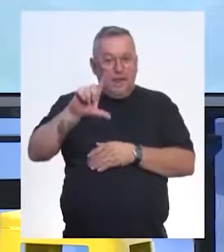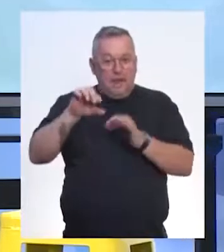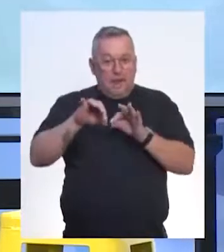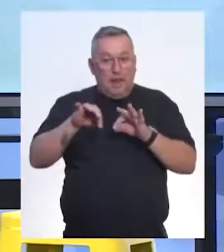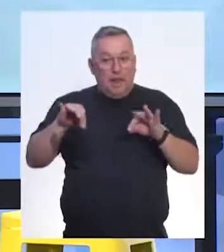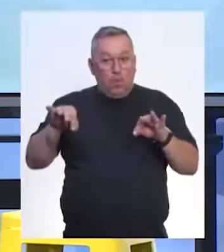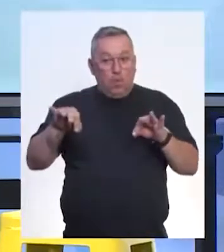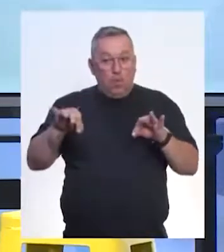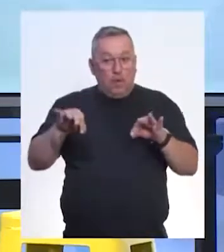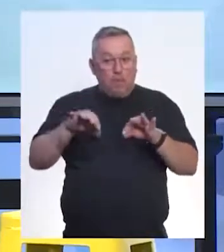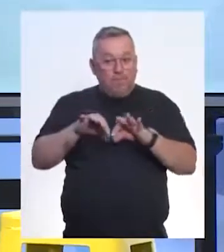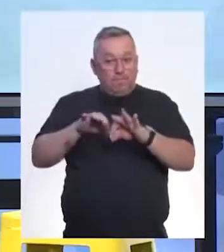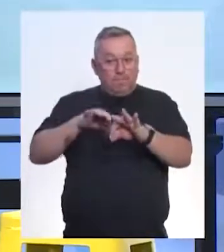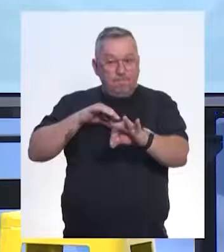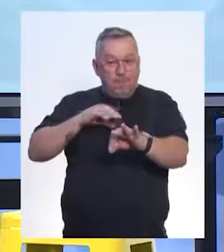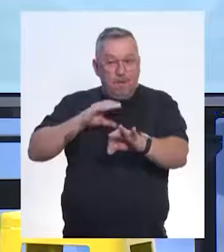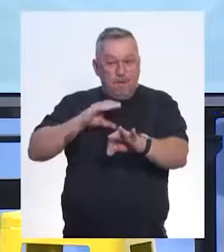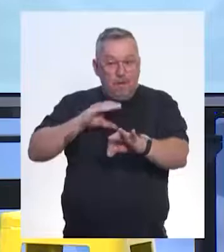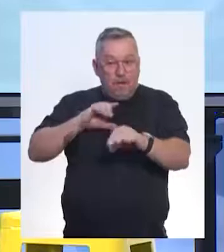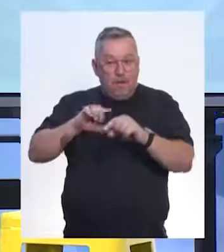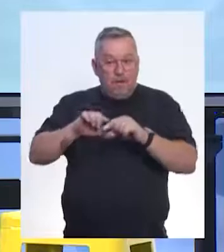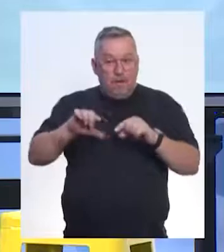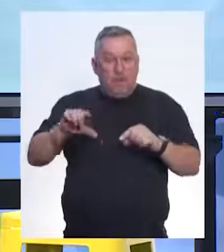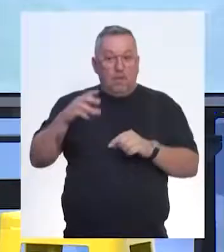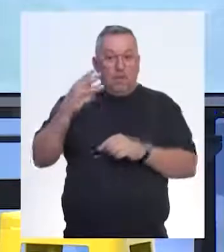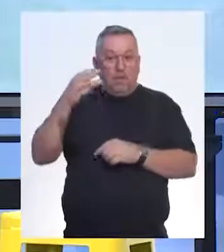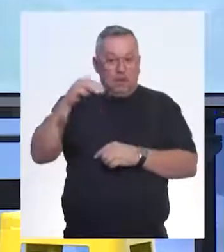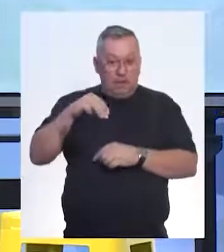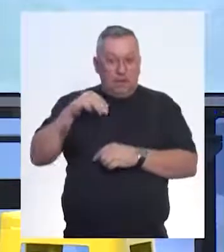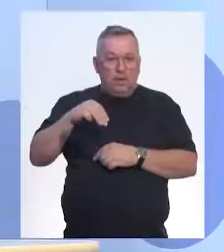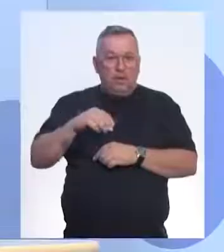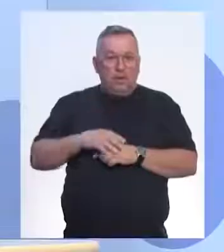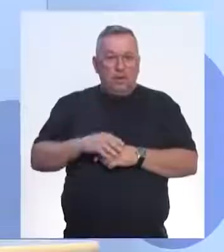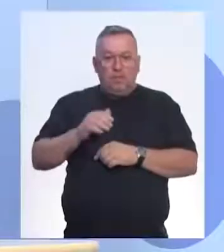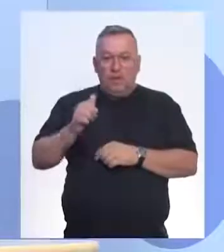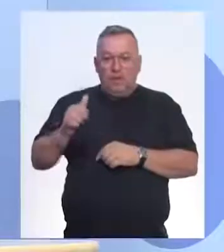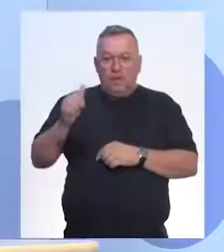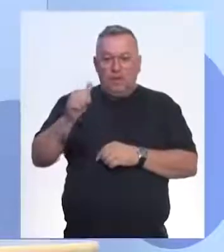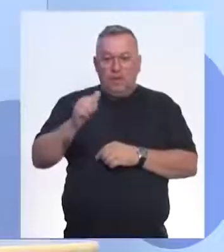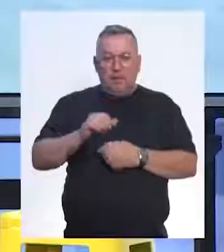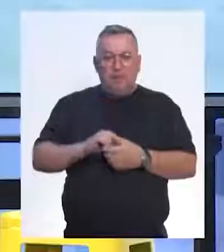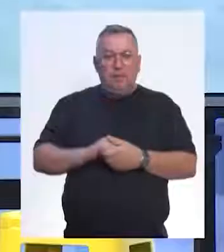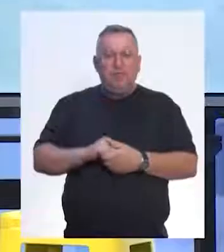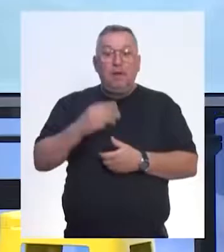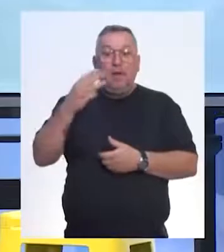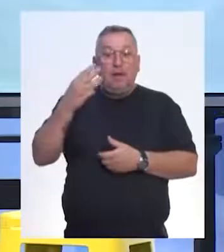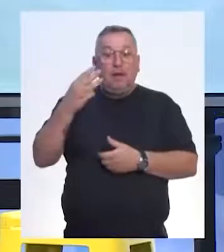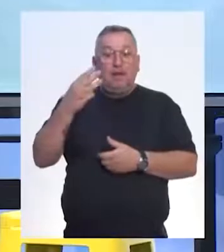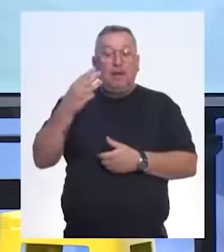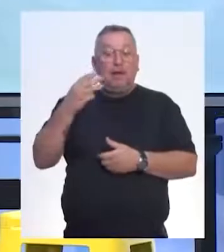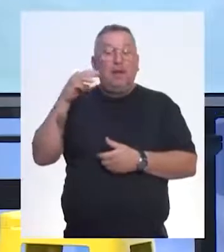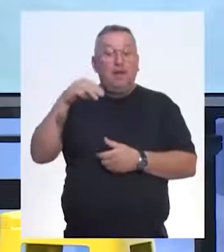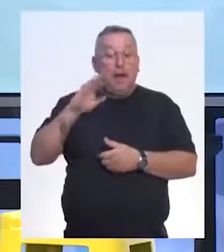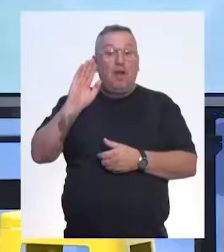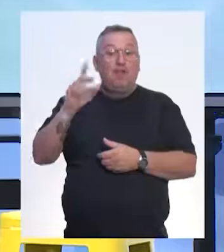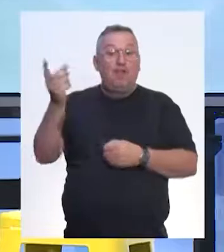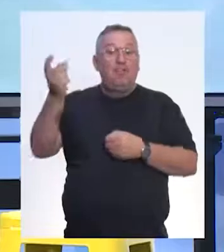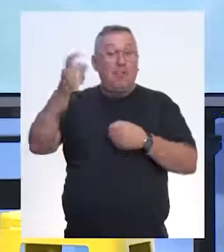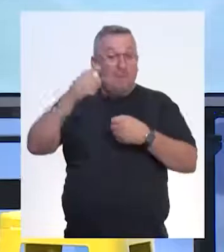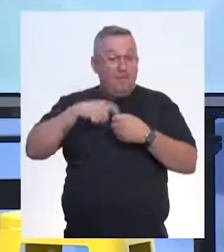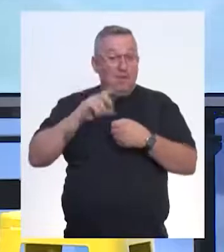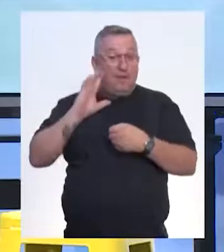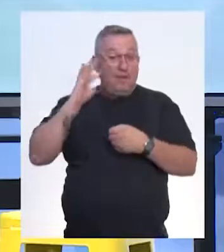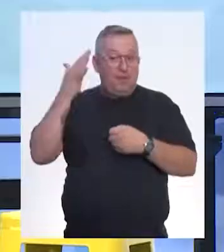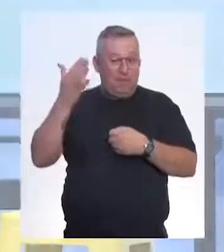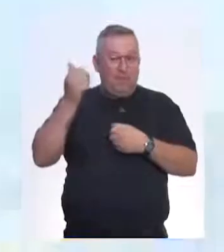para largura. Como é o primeiro, eu vou dar 3 minutinhos. Beleza, fechado. 3 minutinhos e a gente já volta